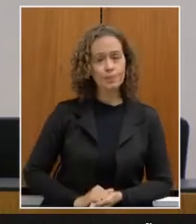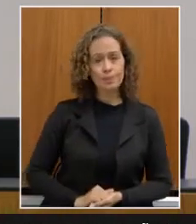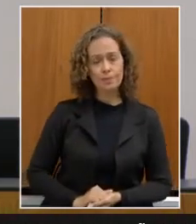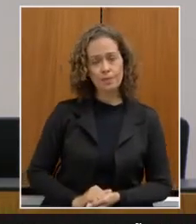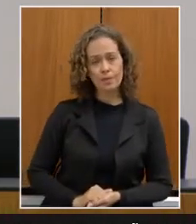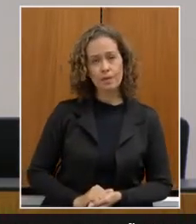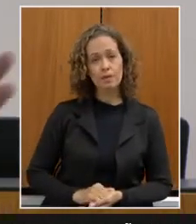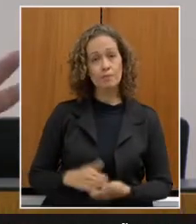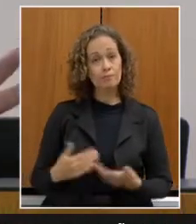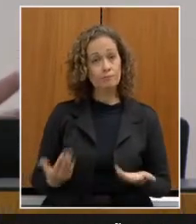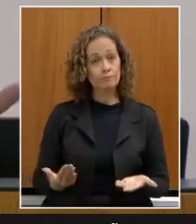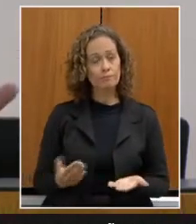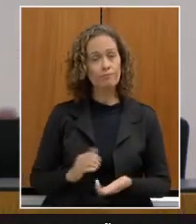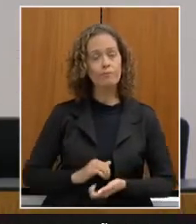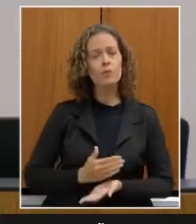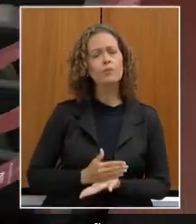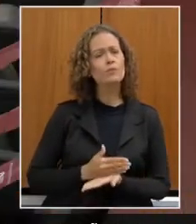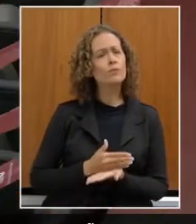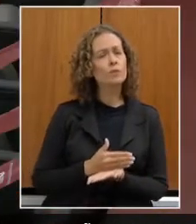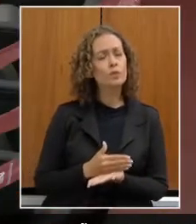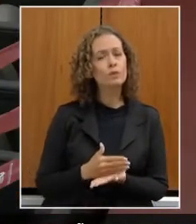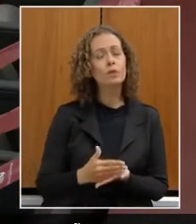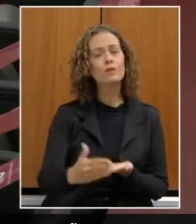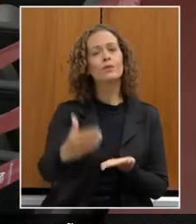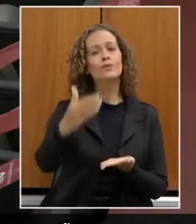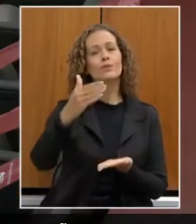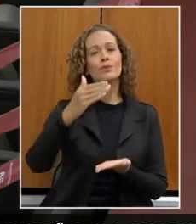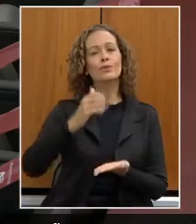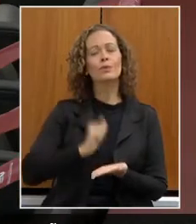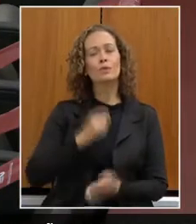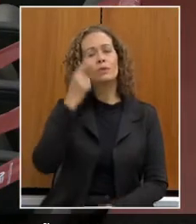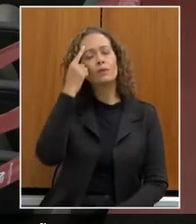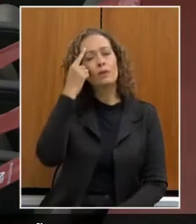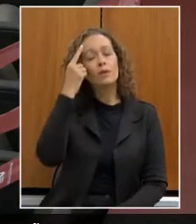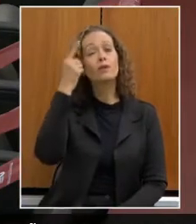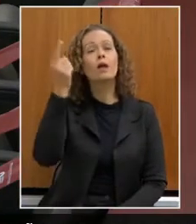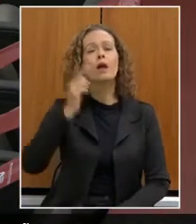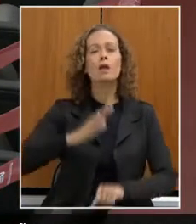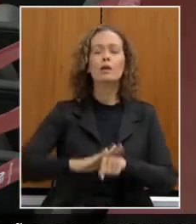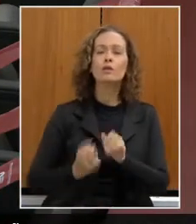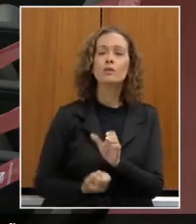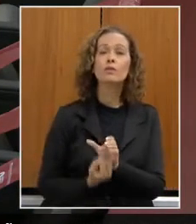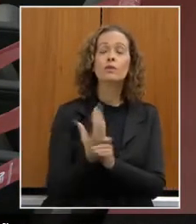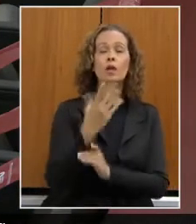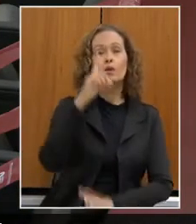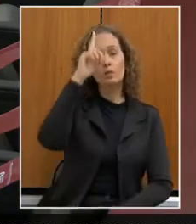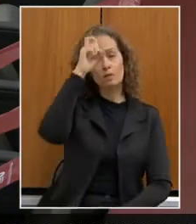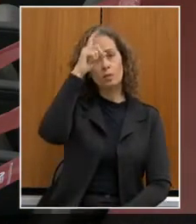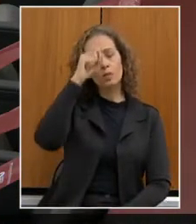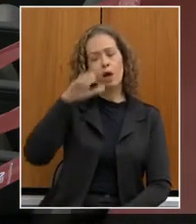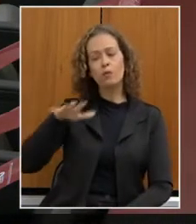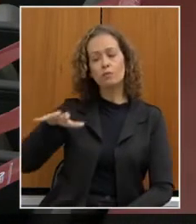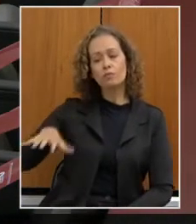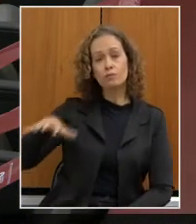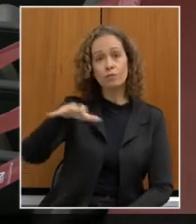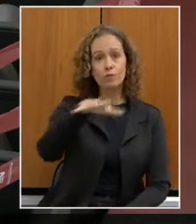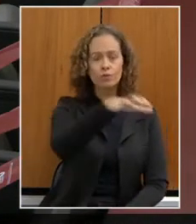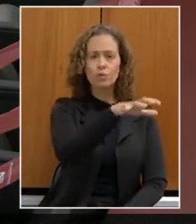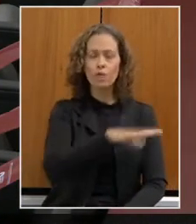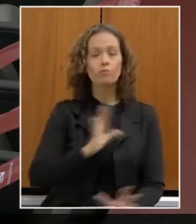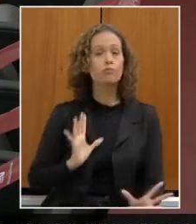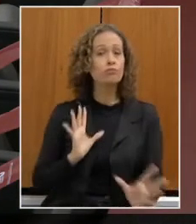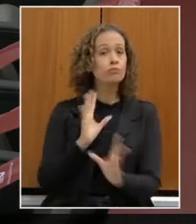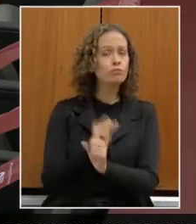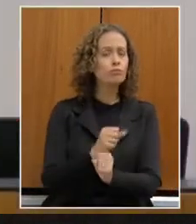o início, o surgimento dessa ideia de se criar os hospitais regionais. E eram 12, 12